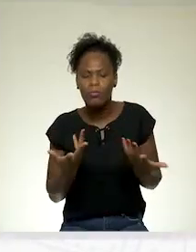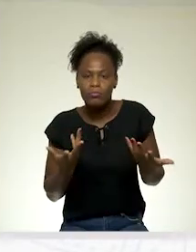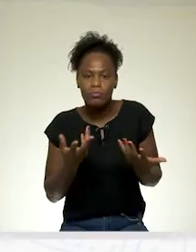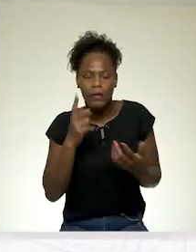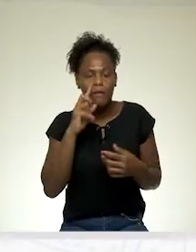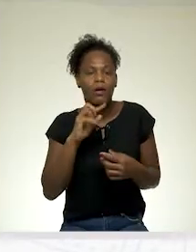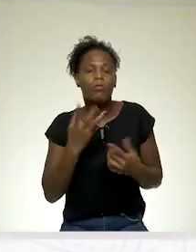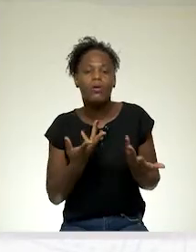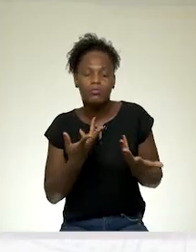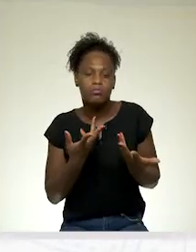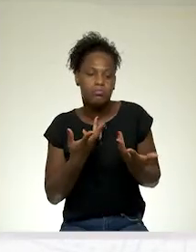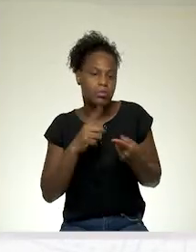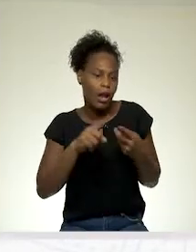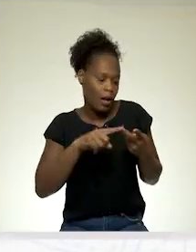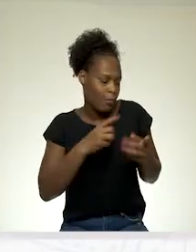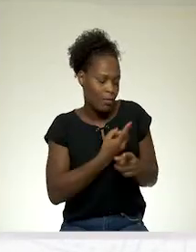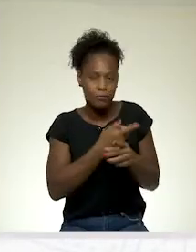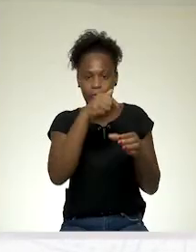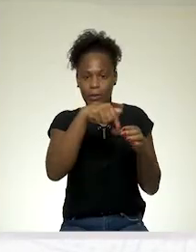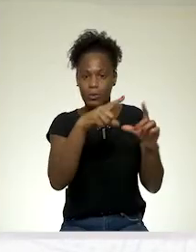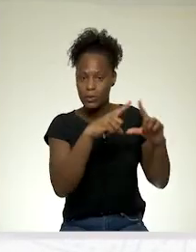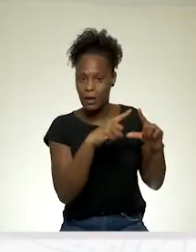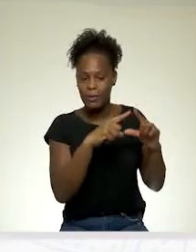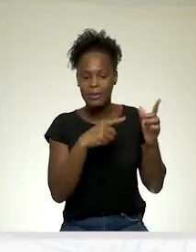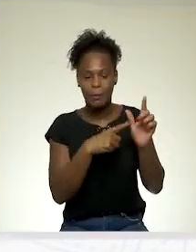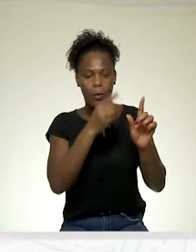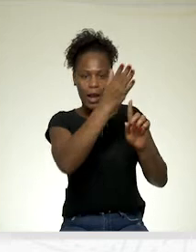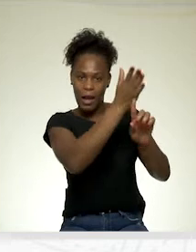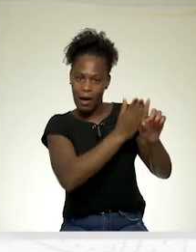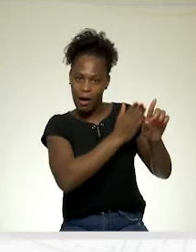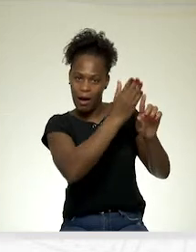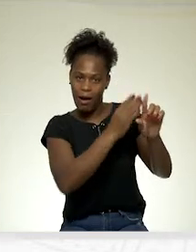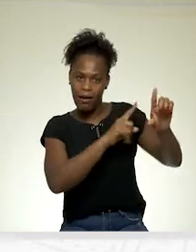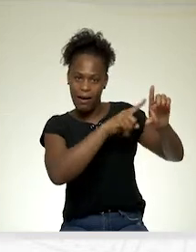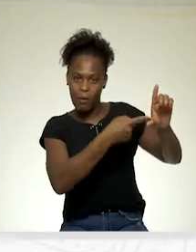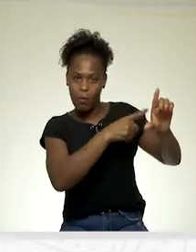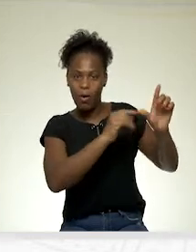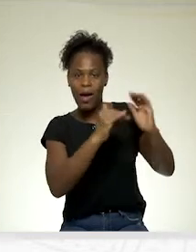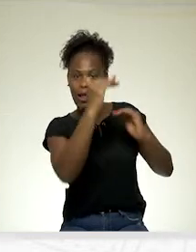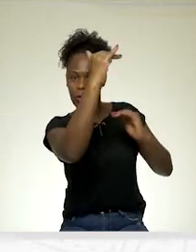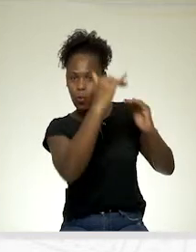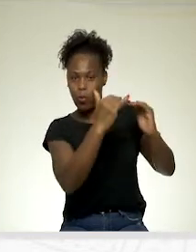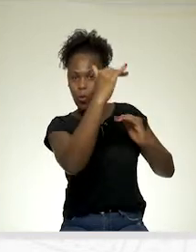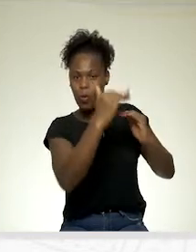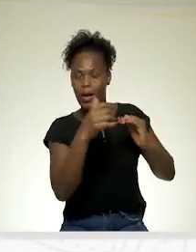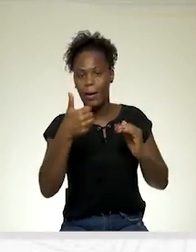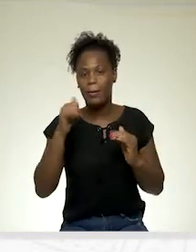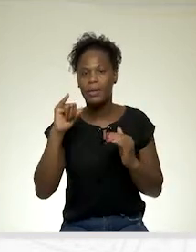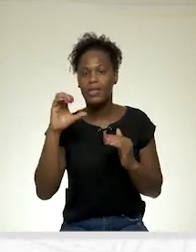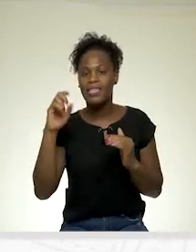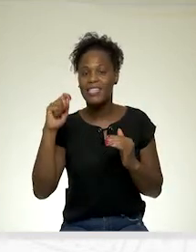determinar elementos de um triângulo, que são lados, ângulos, alturas,